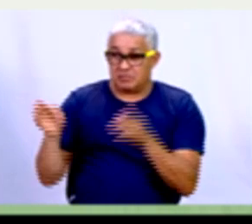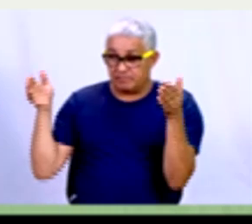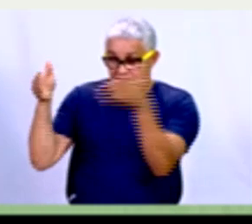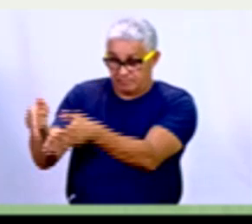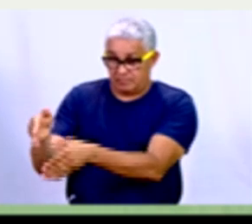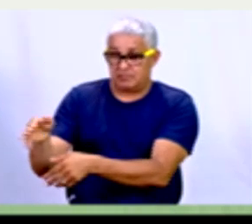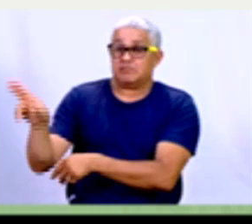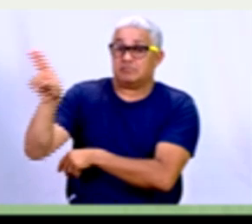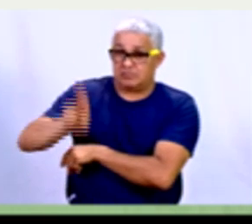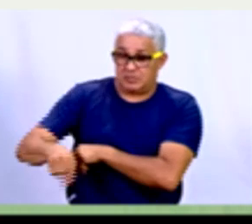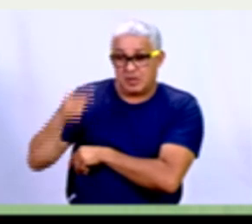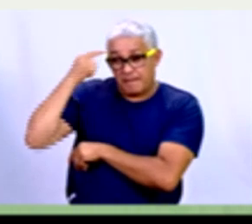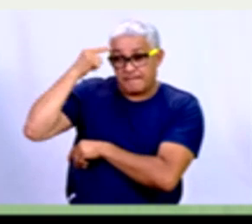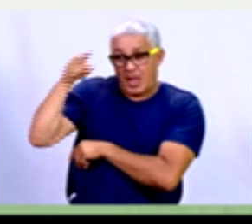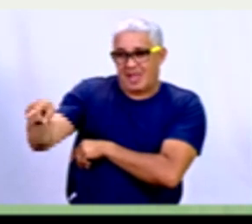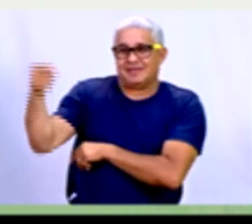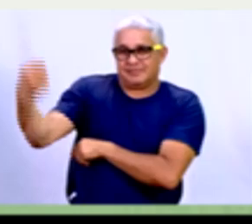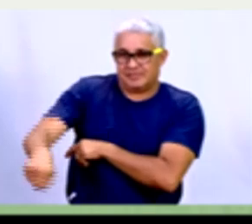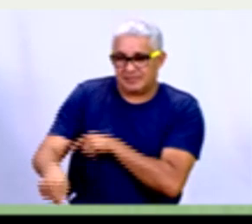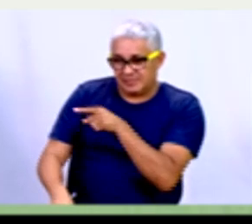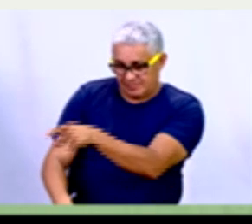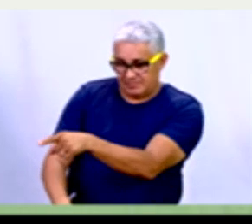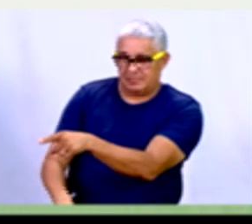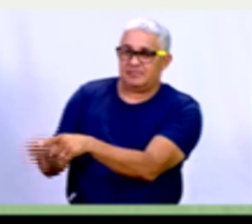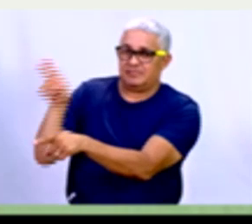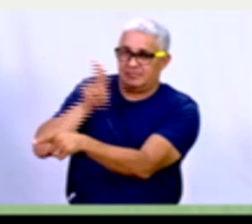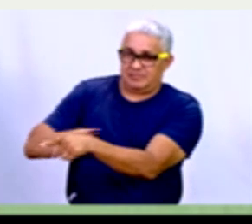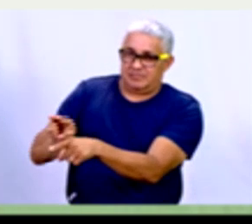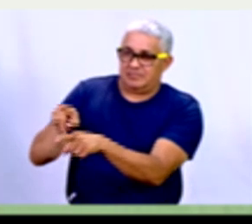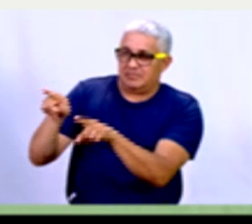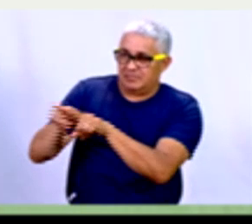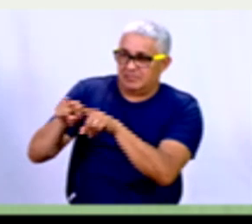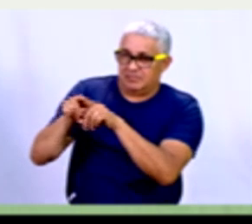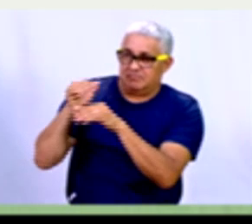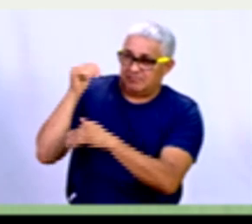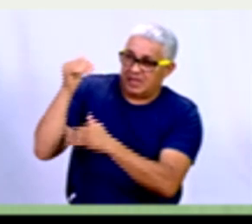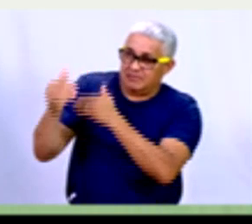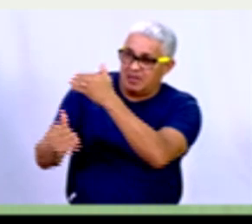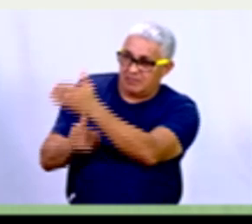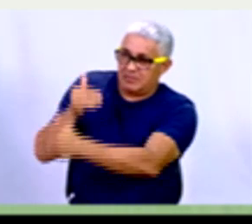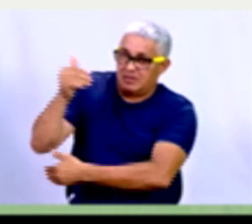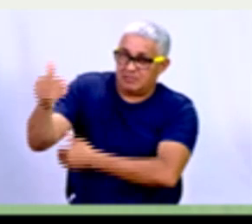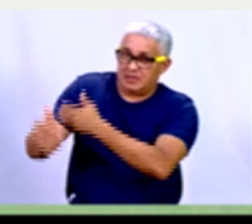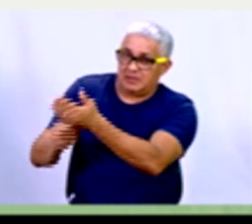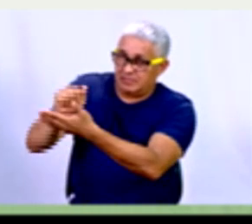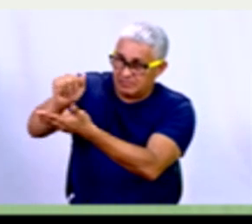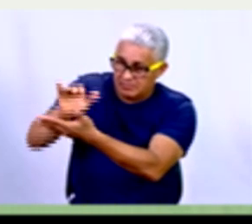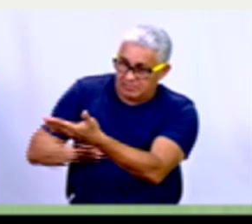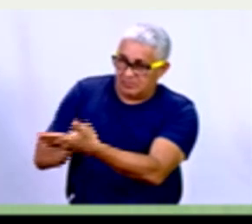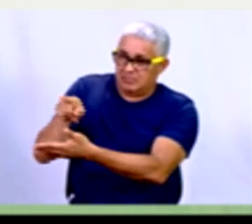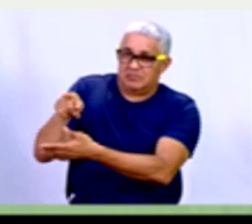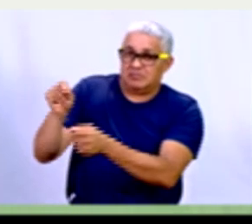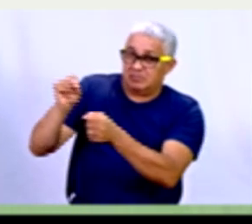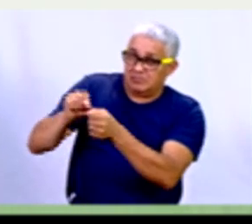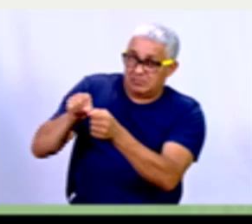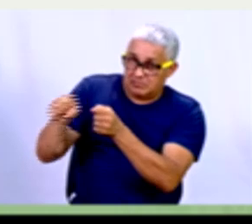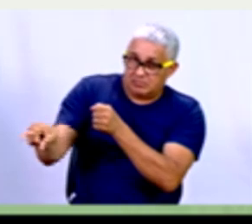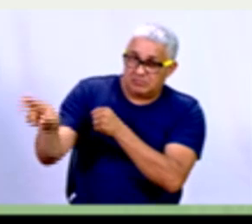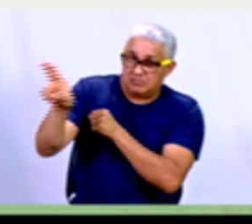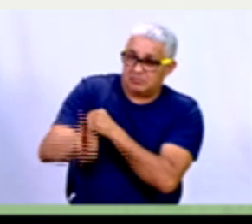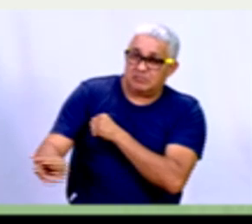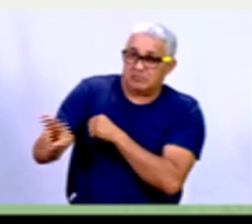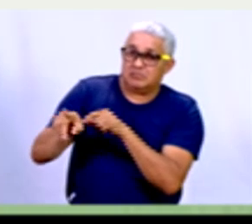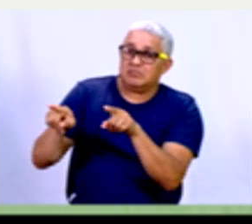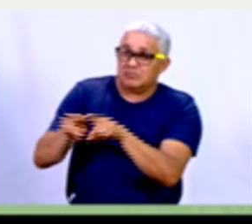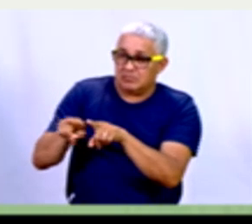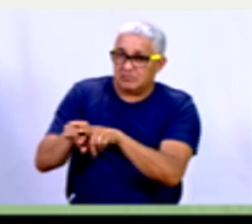usuário, eu penso nas necessidades que ele tem, no desenvolvimento das tarefas que ele vai fazer,